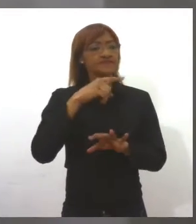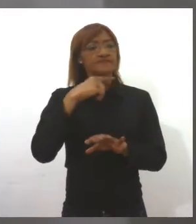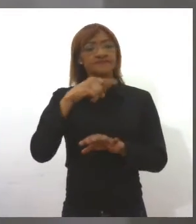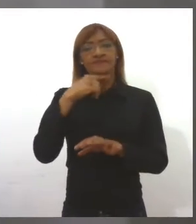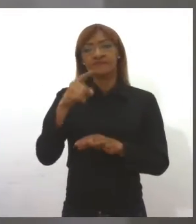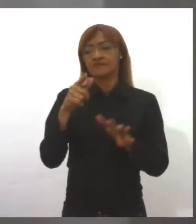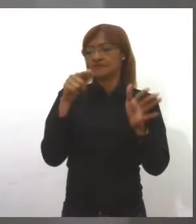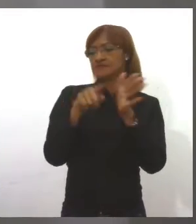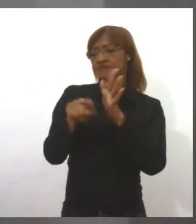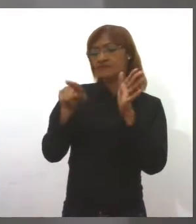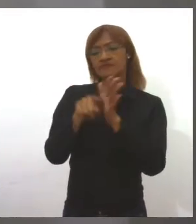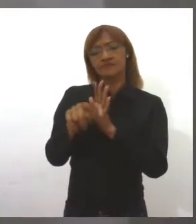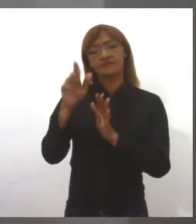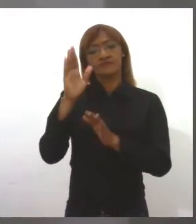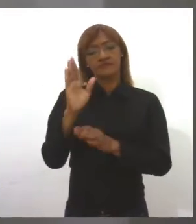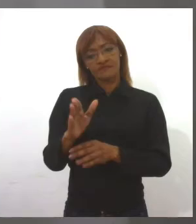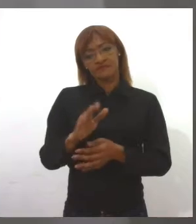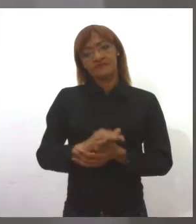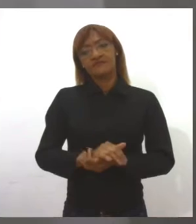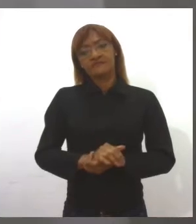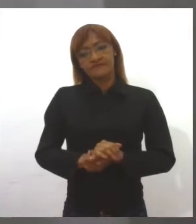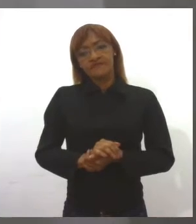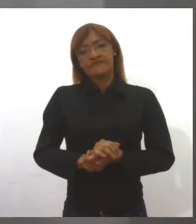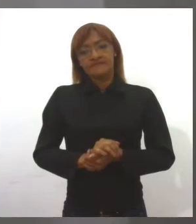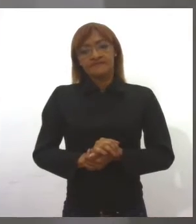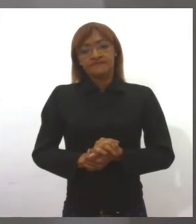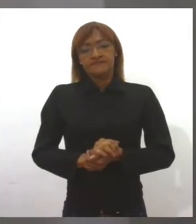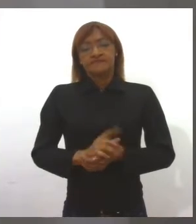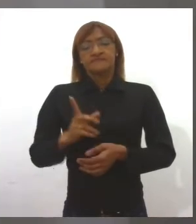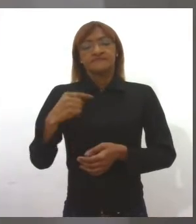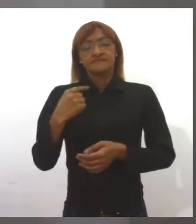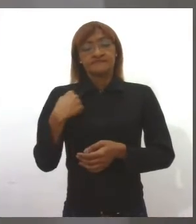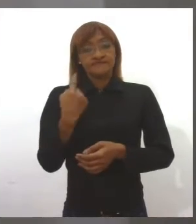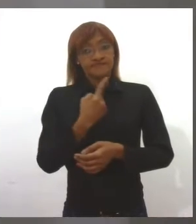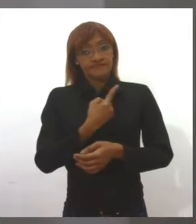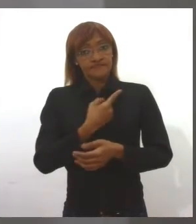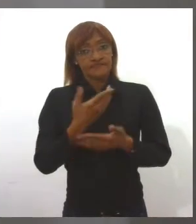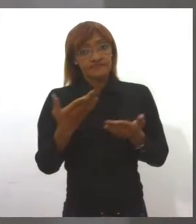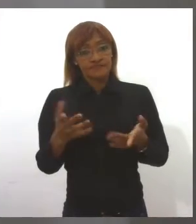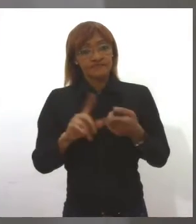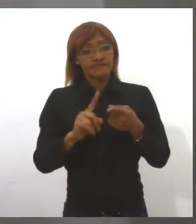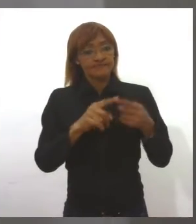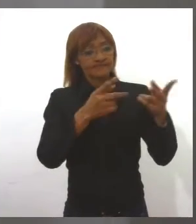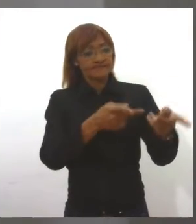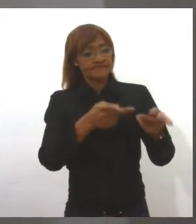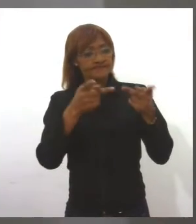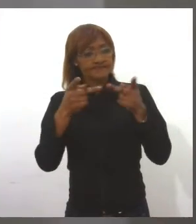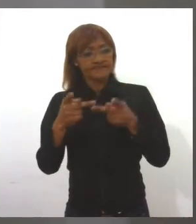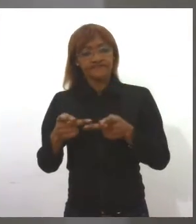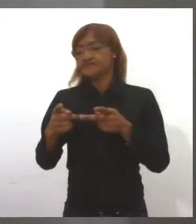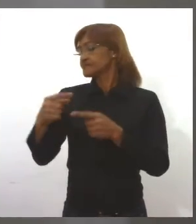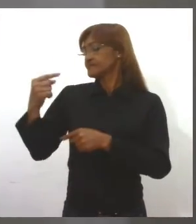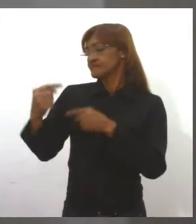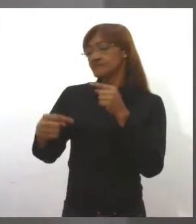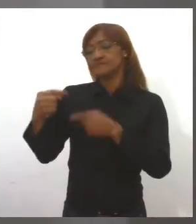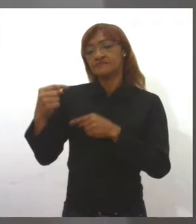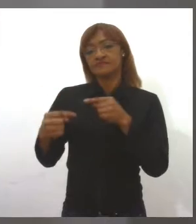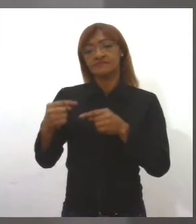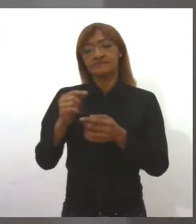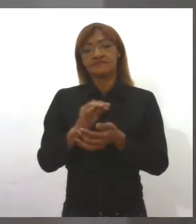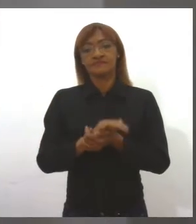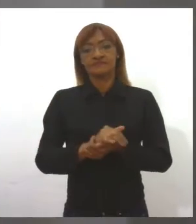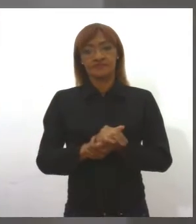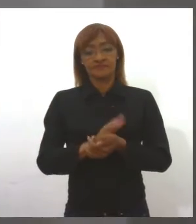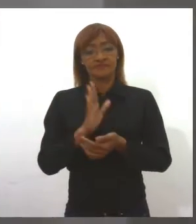questionamentos levantados por nossa participação e pelos convidados da classe política em esfera